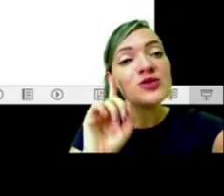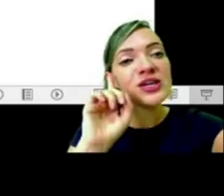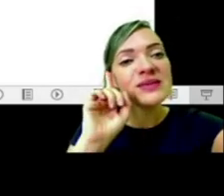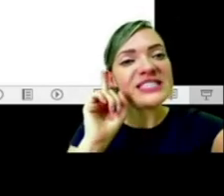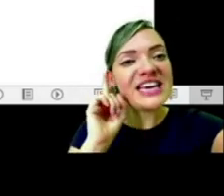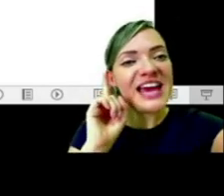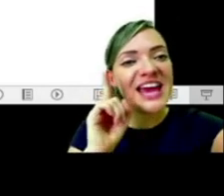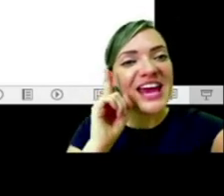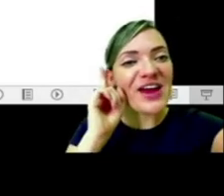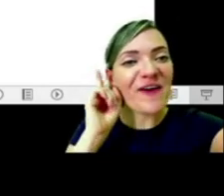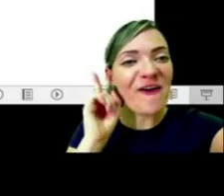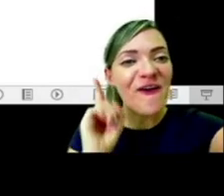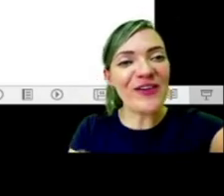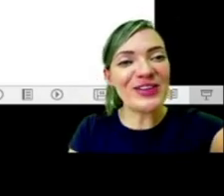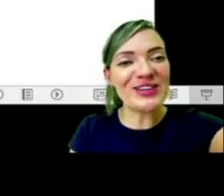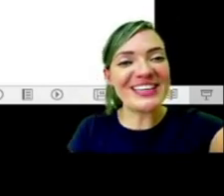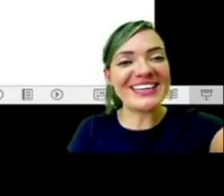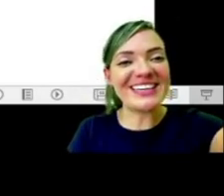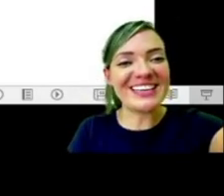biomas, isso chama-se